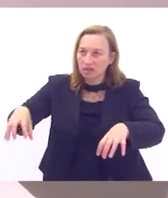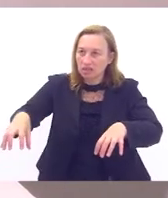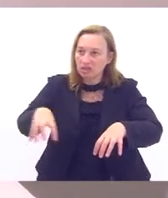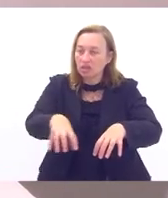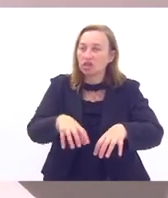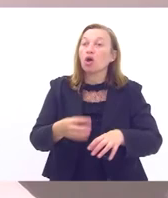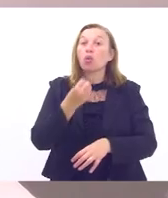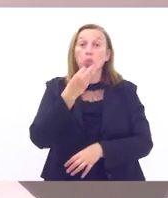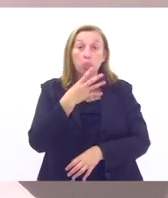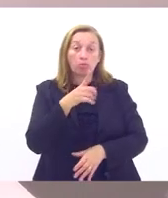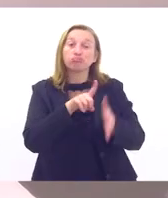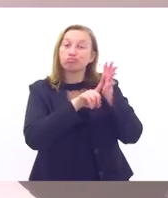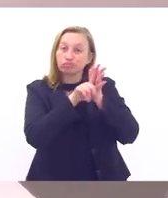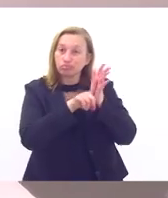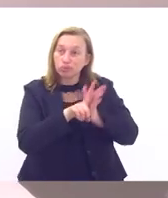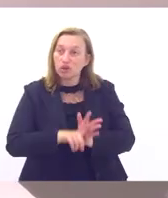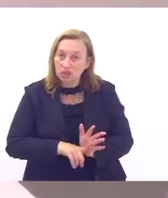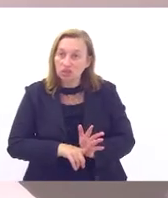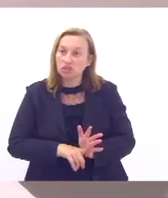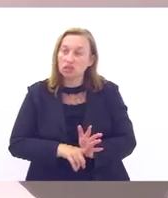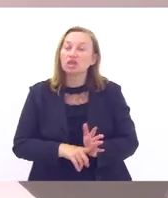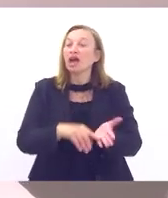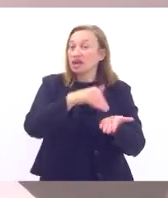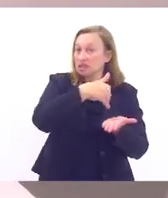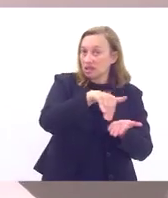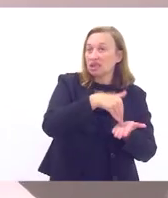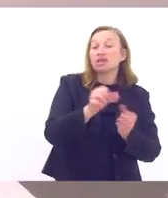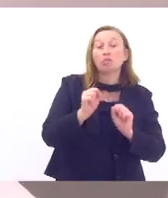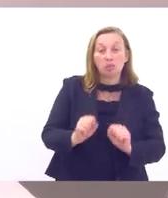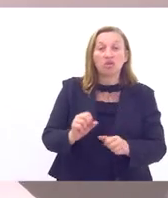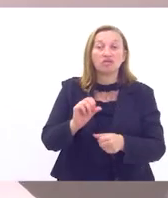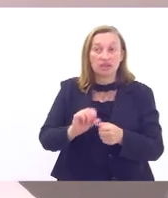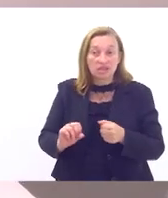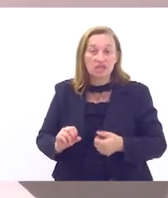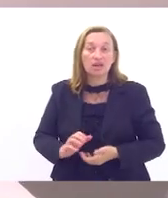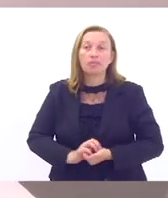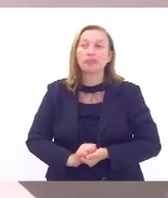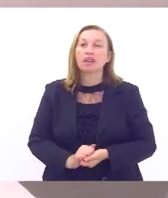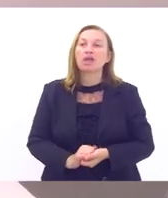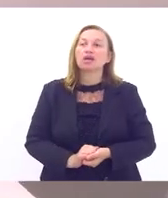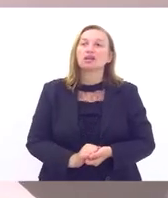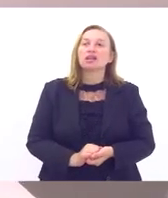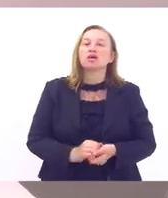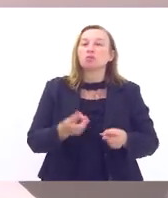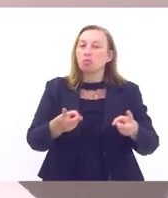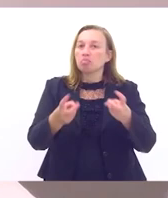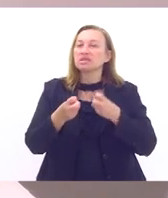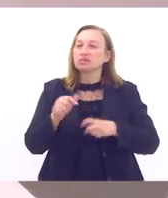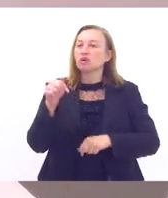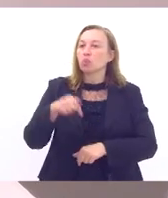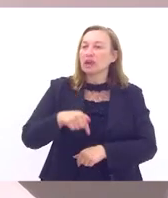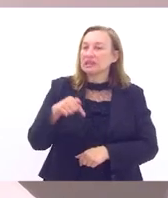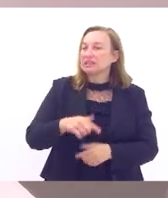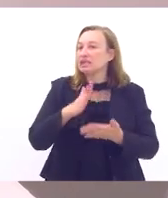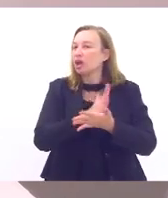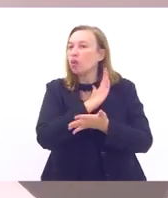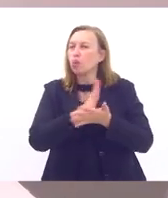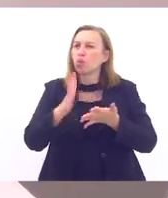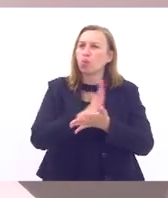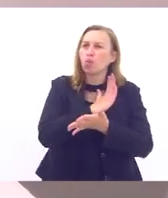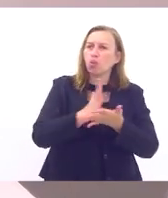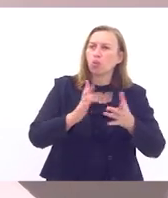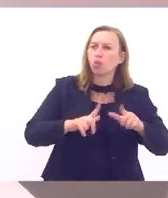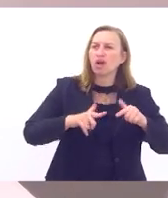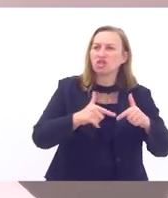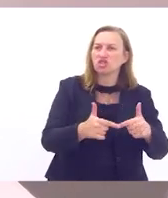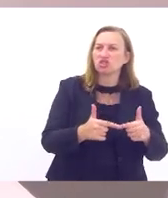um bom diagnóstico que a secretaria pode fazer. Né? A gente percebeu aqui algumas ações